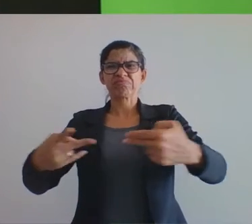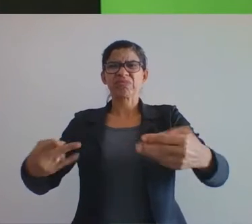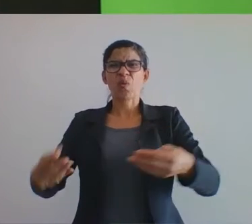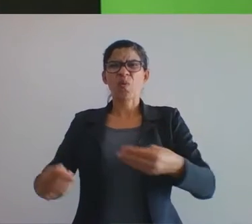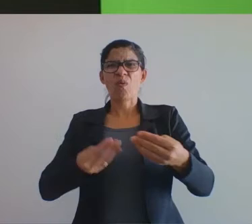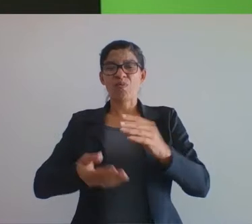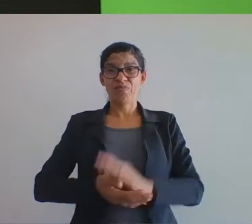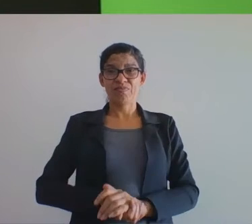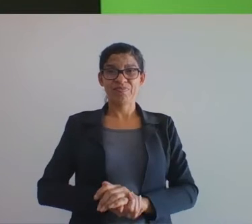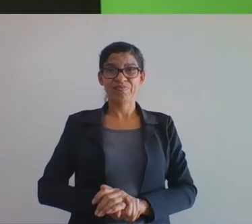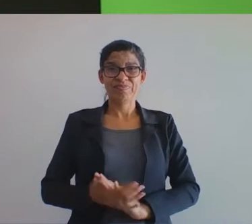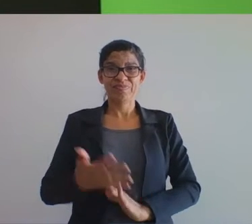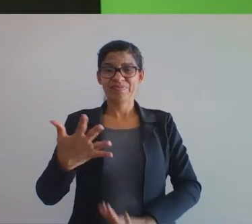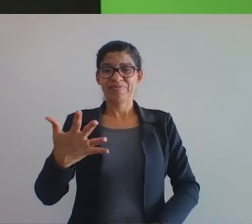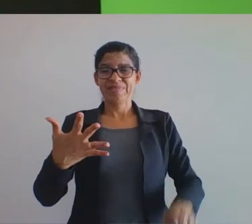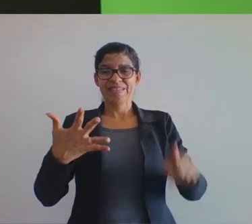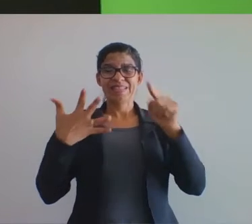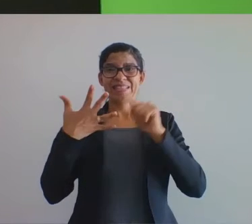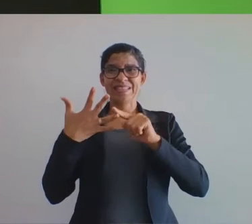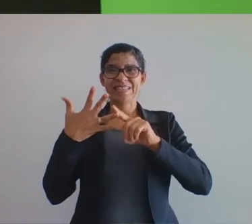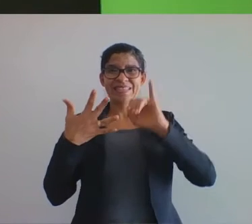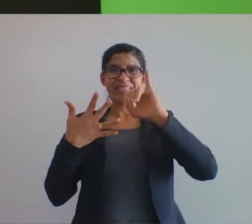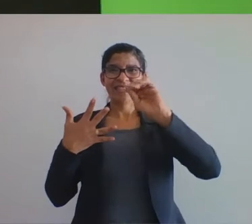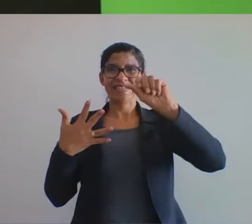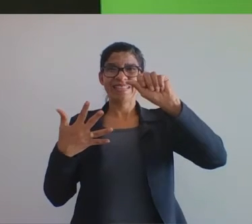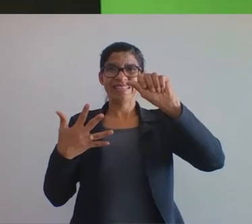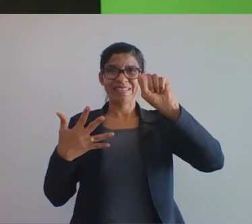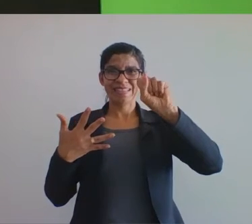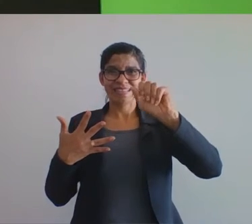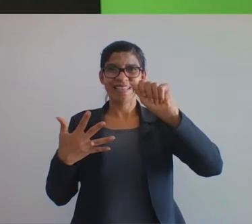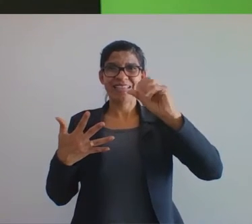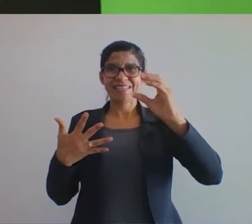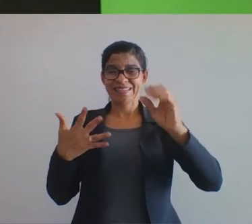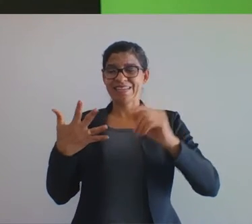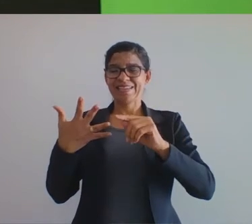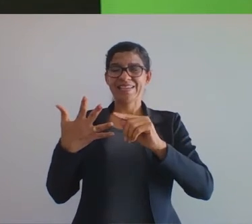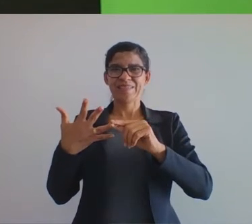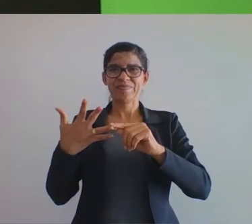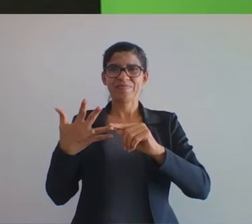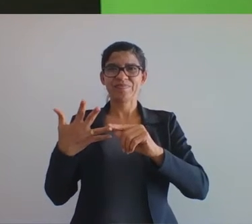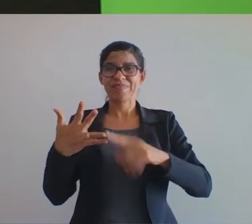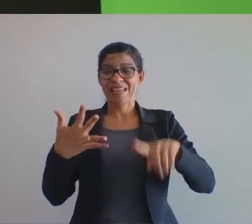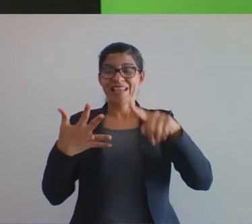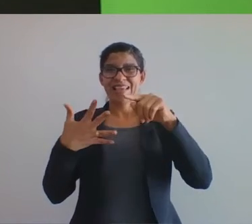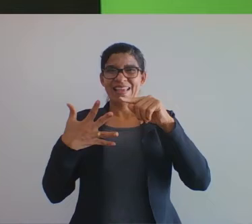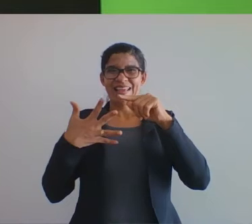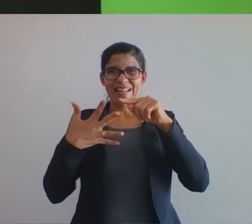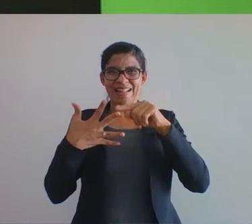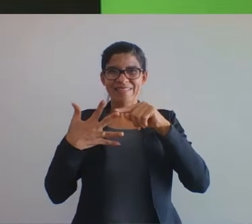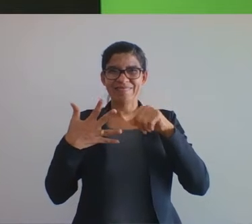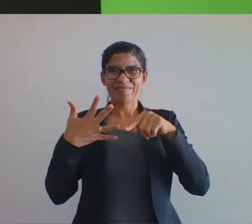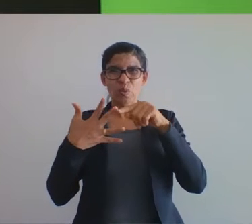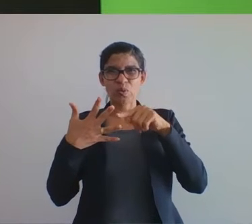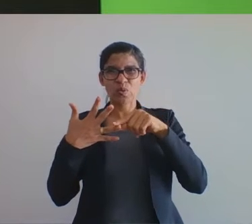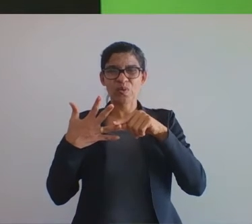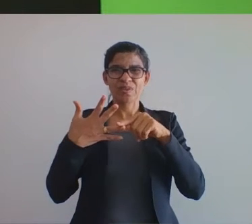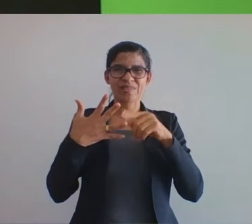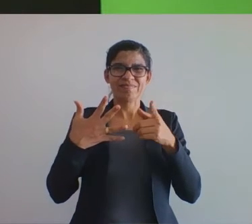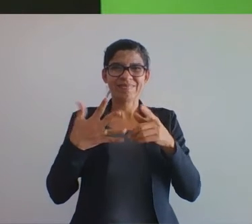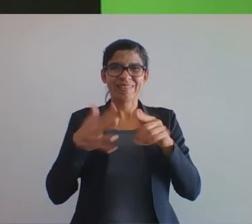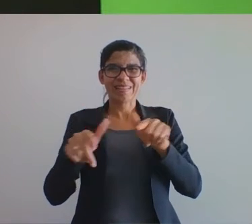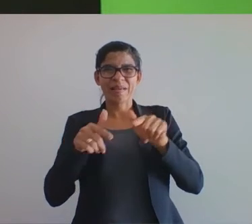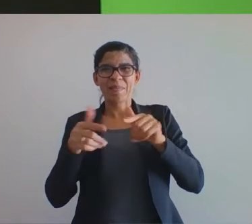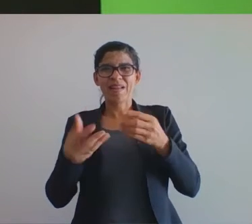de forma independente o cálculo. Os trabalhos de Leibniz em matemática anteciparam o desenvolvimento da